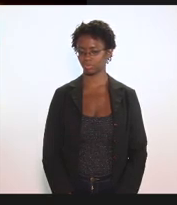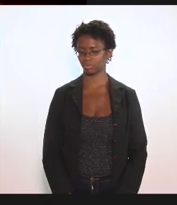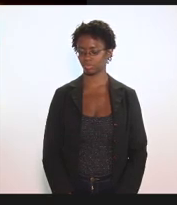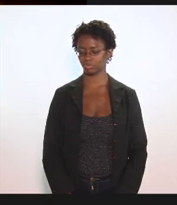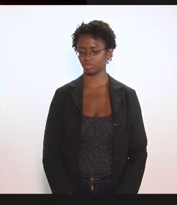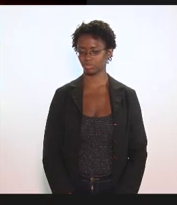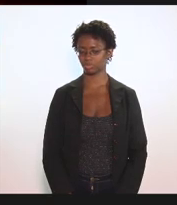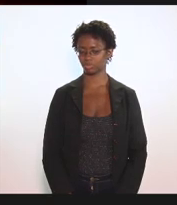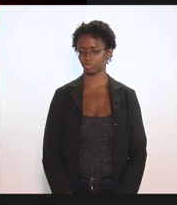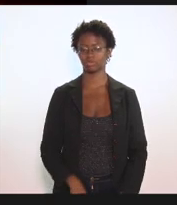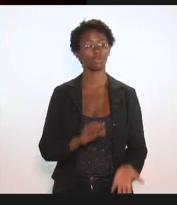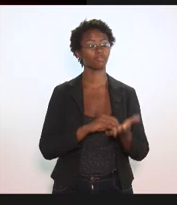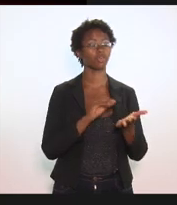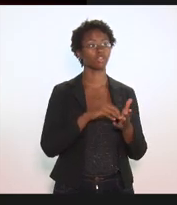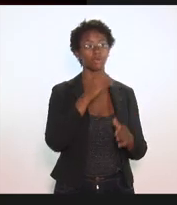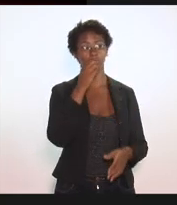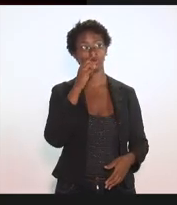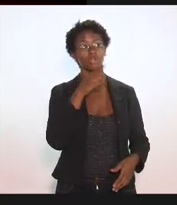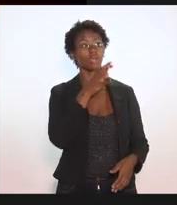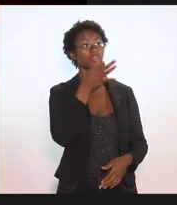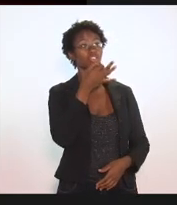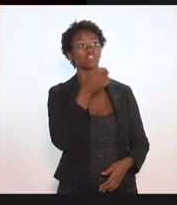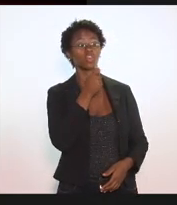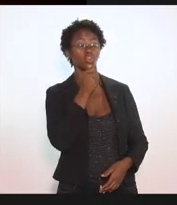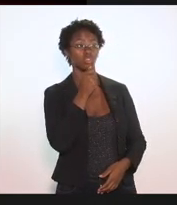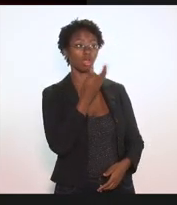Está faltando o microfone. Está sem som, Alana.